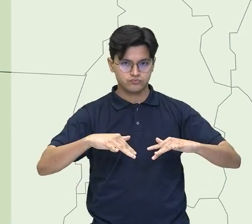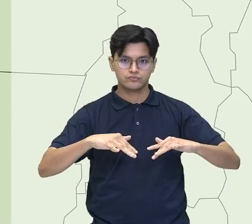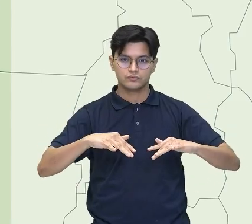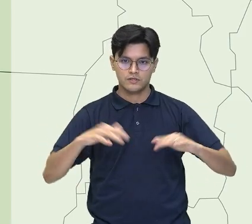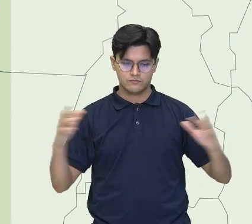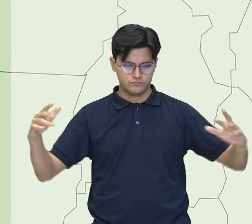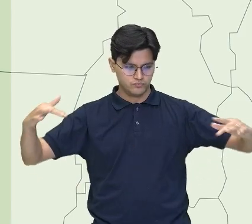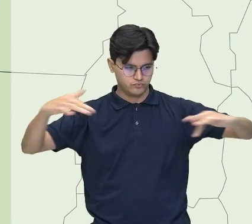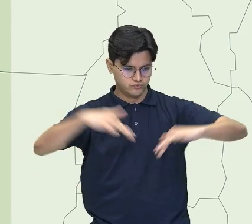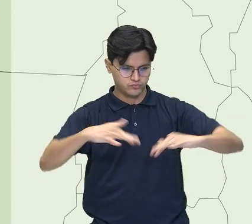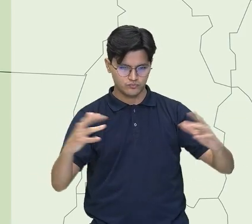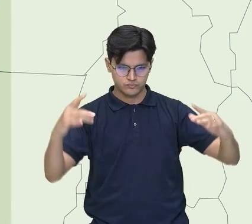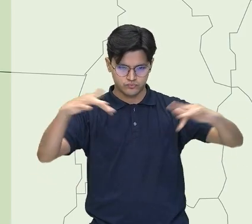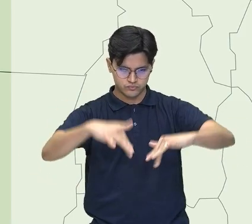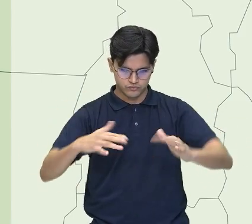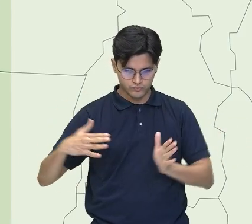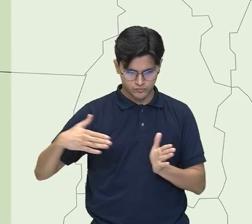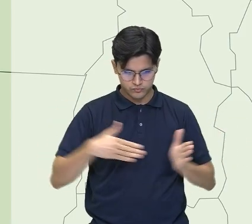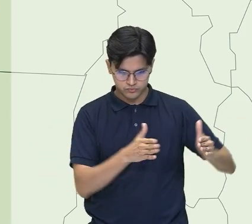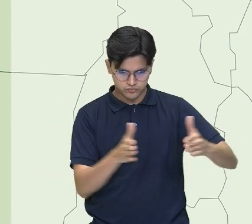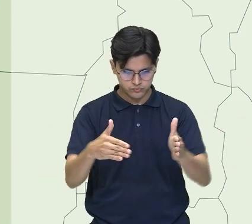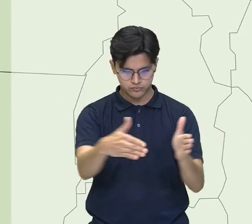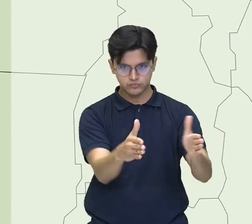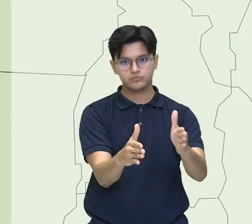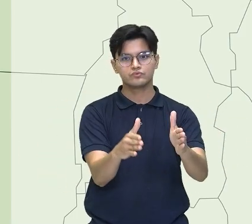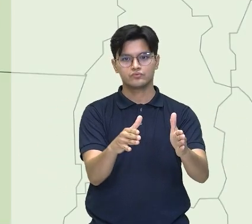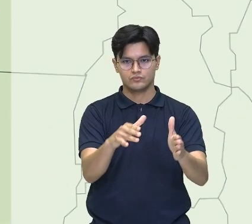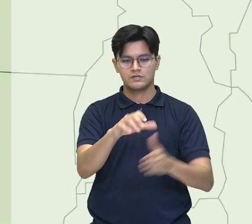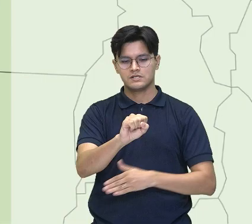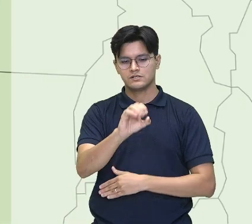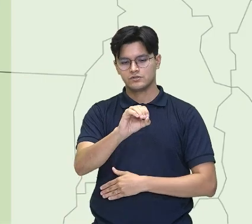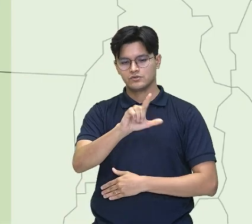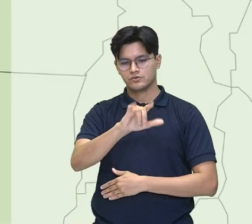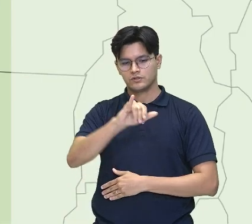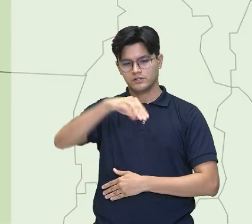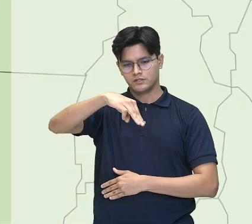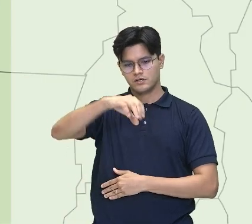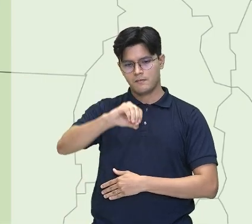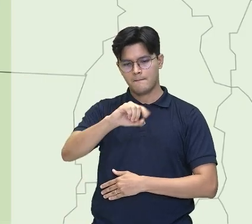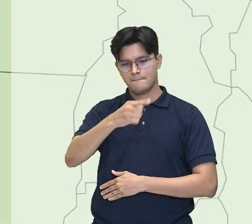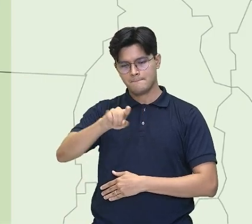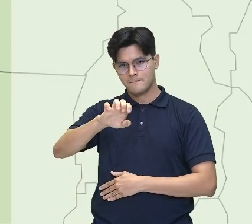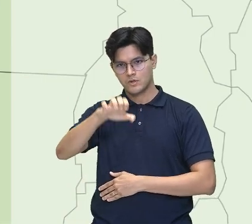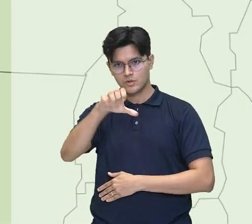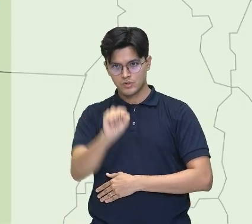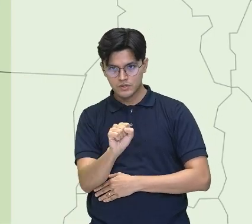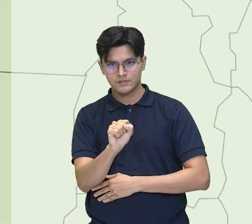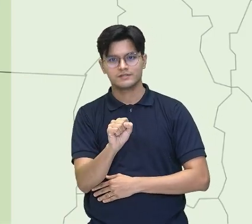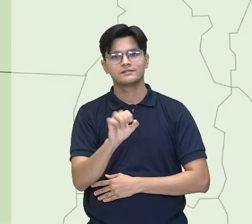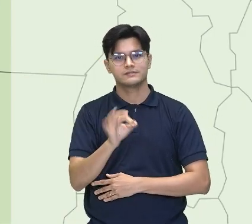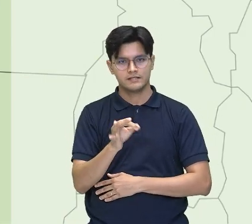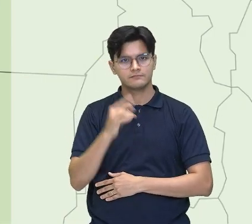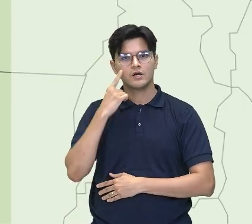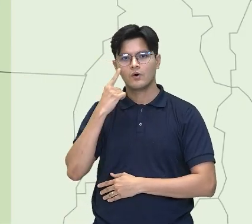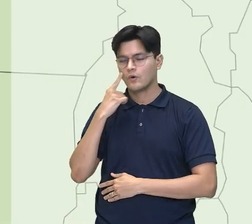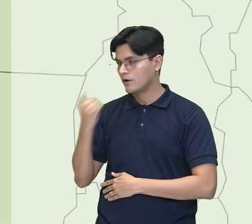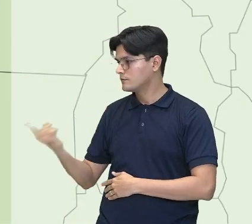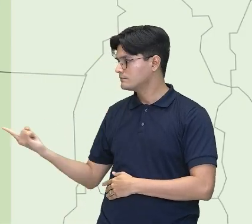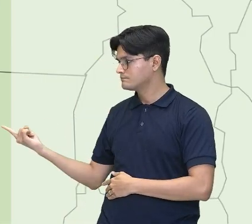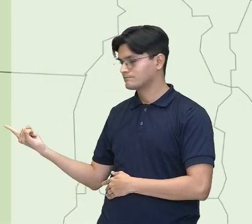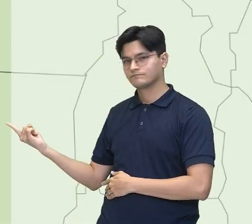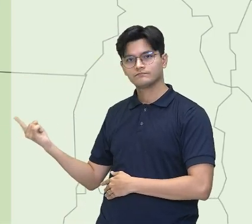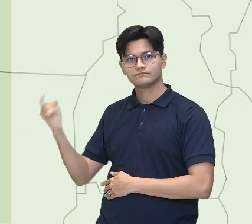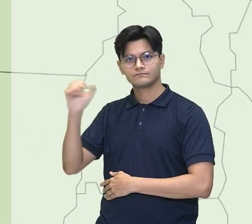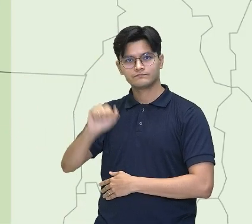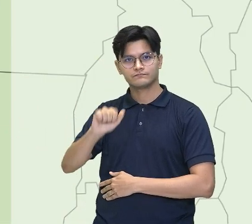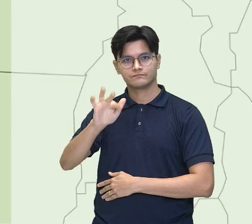a gente consegue observar os rios afluentes do rio Amazonas, onde nós temos,